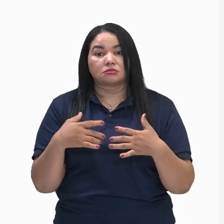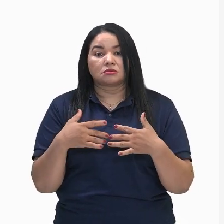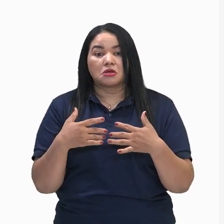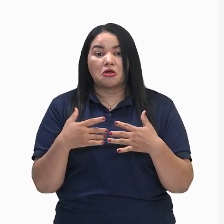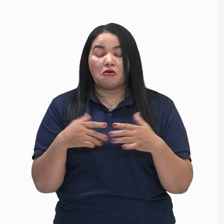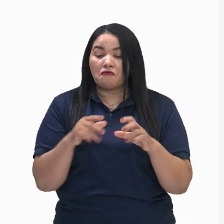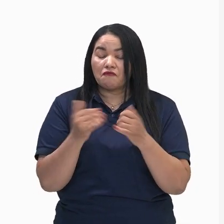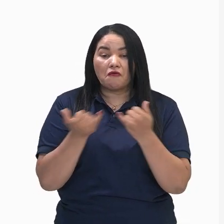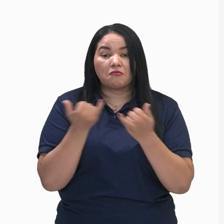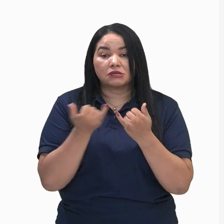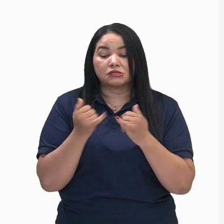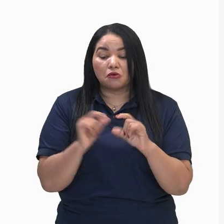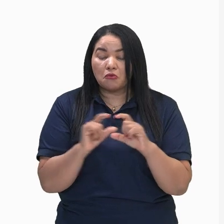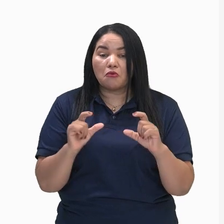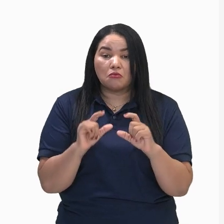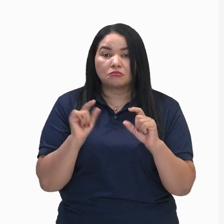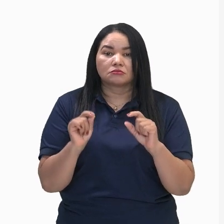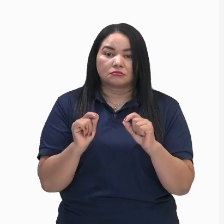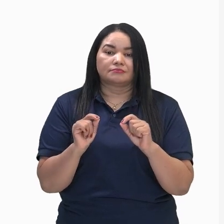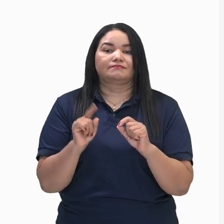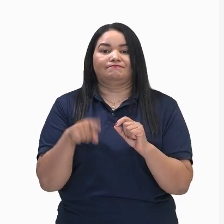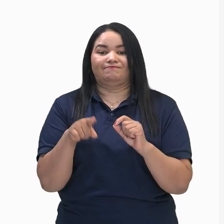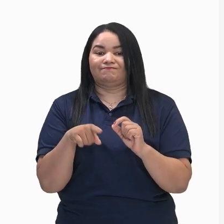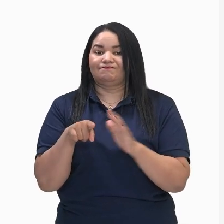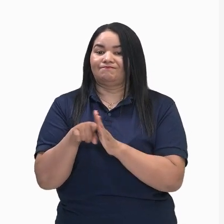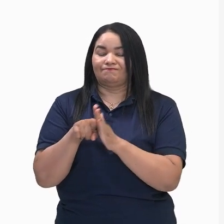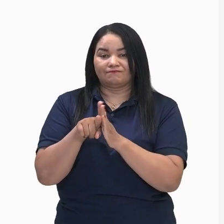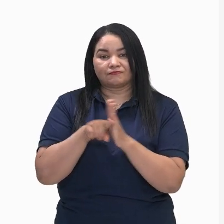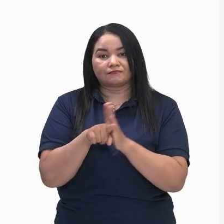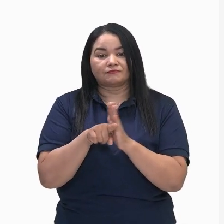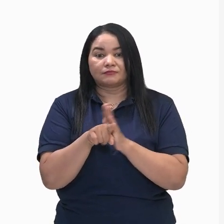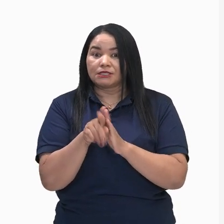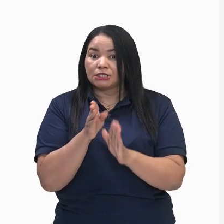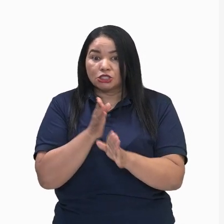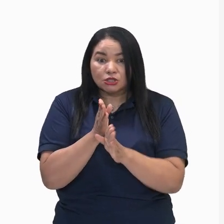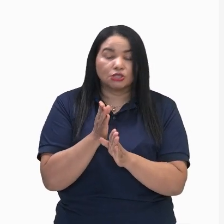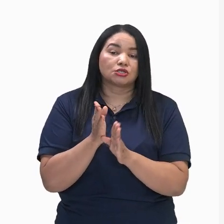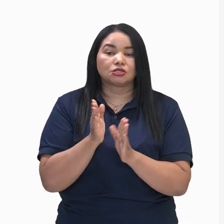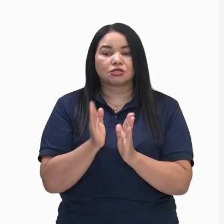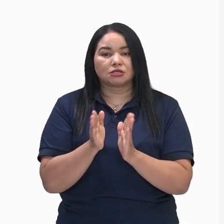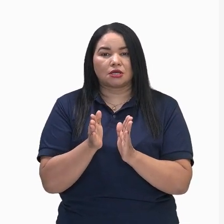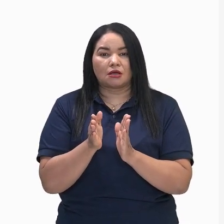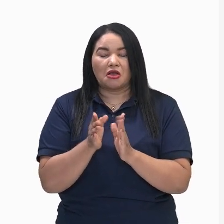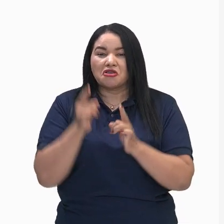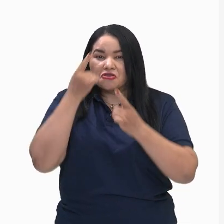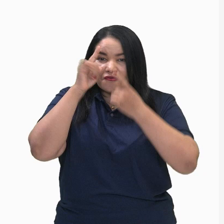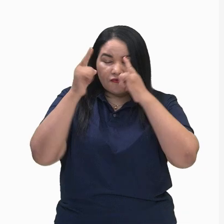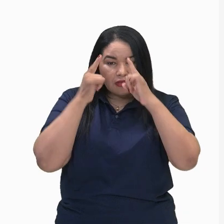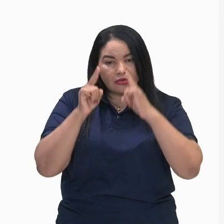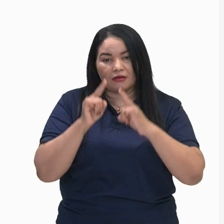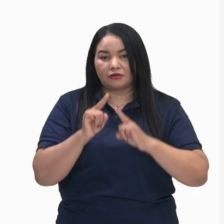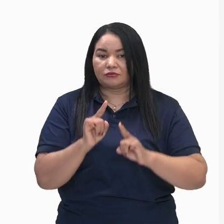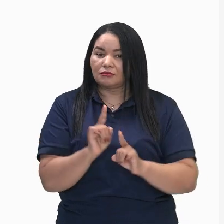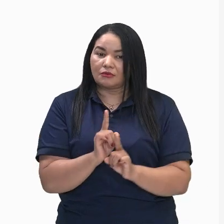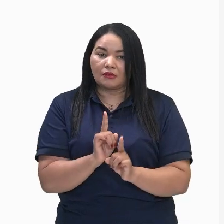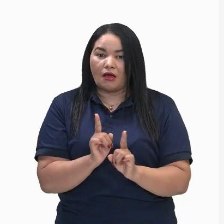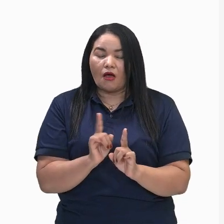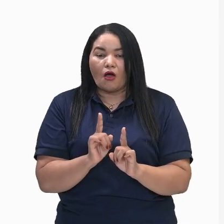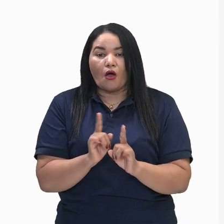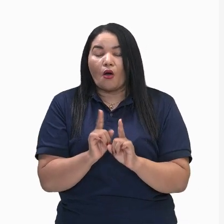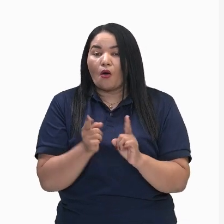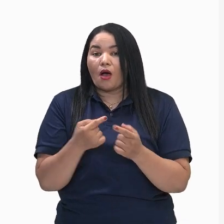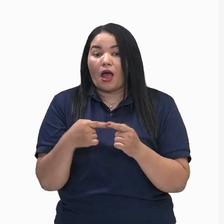que foram de pesquisas, né? Já realizadas. Ele não está inventando, ela, a pessoa